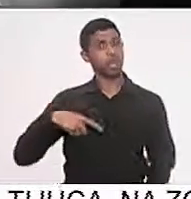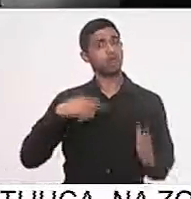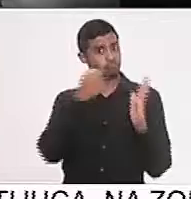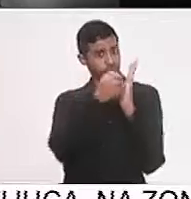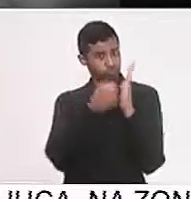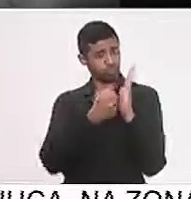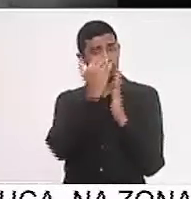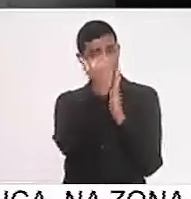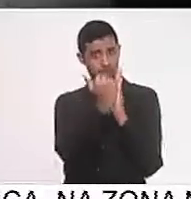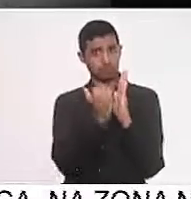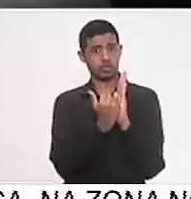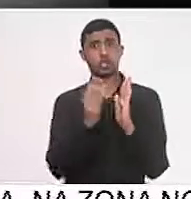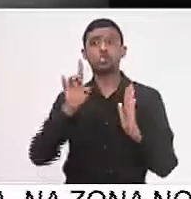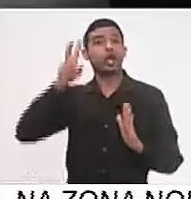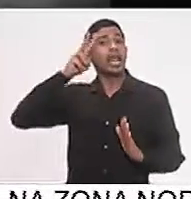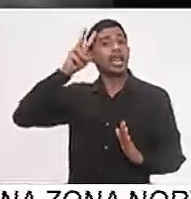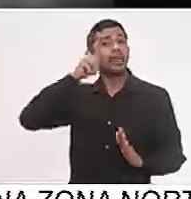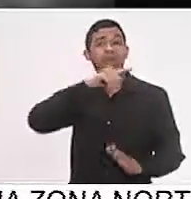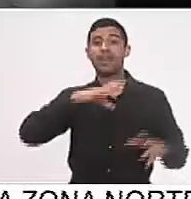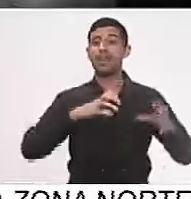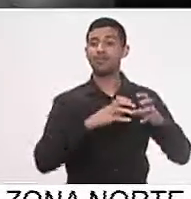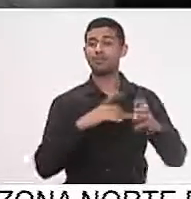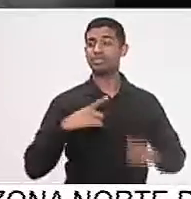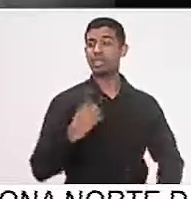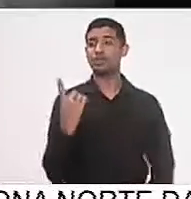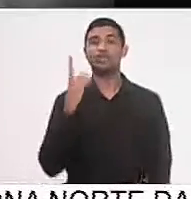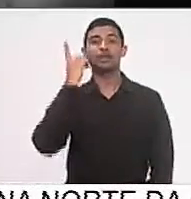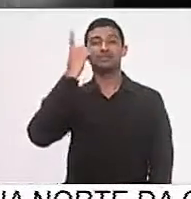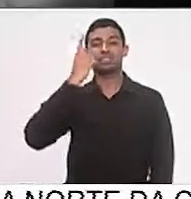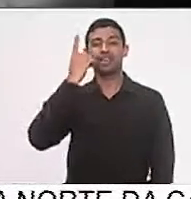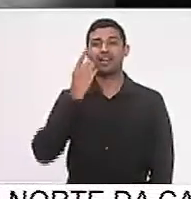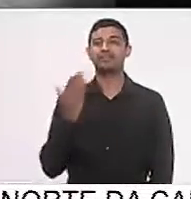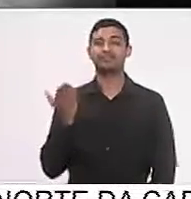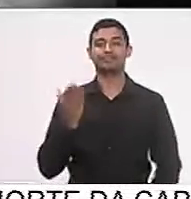Excelência aqui no clube, nós tivemos um deputado,